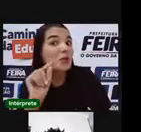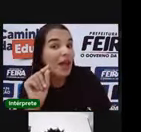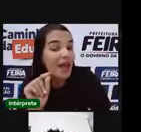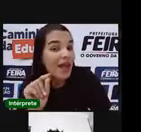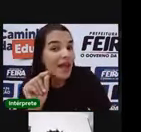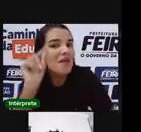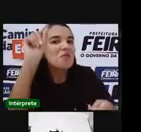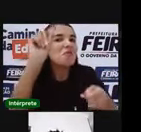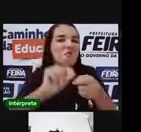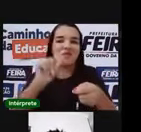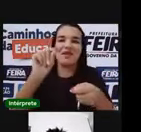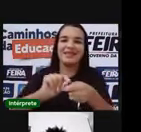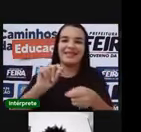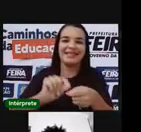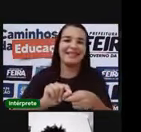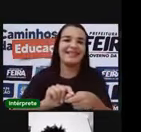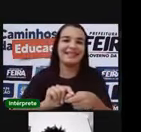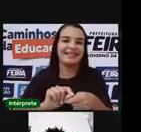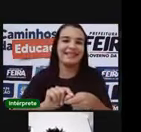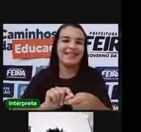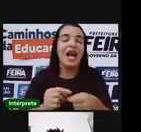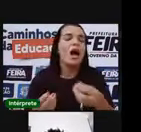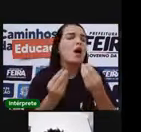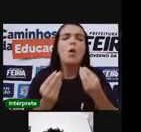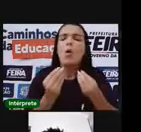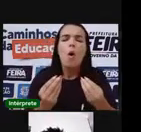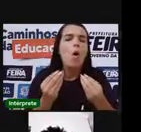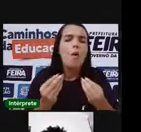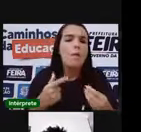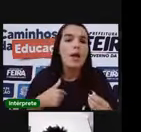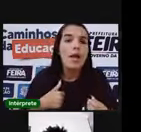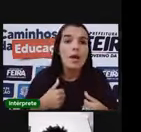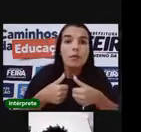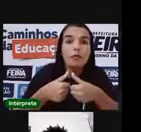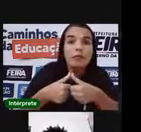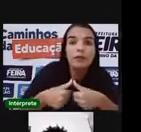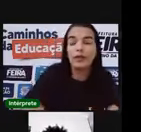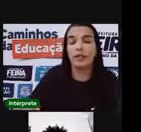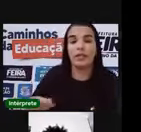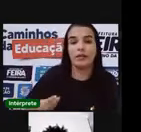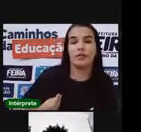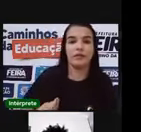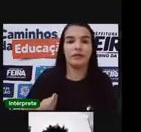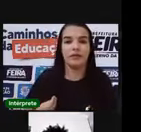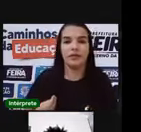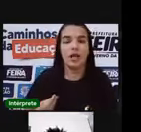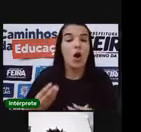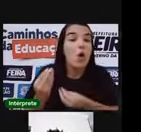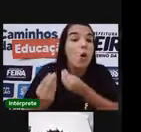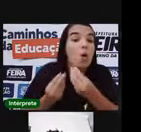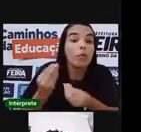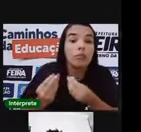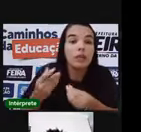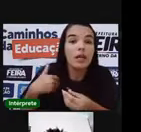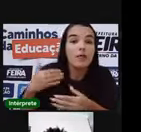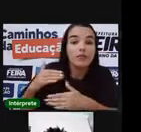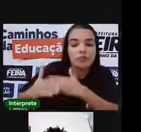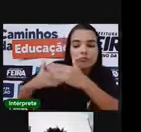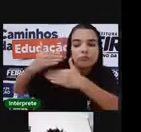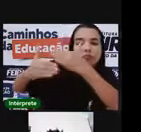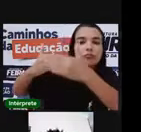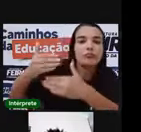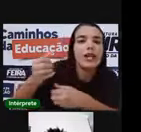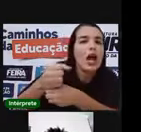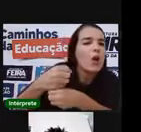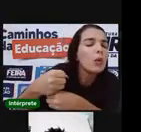prática. Como eu devo viver, o que eu devo construir para